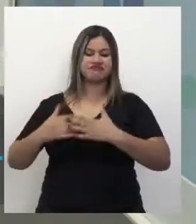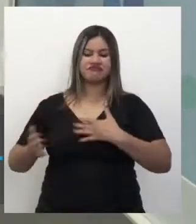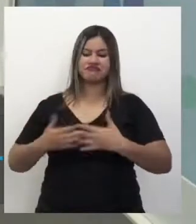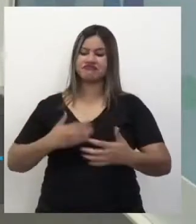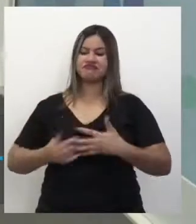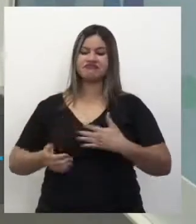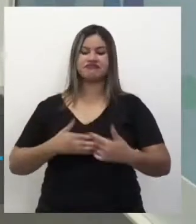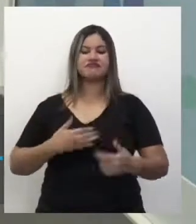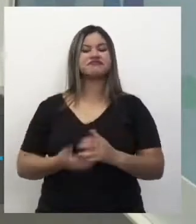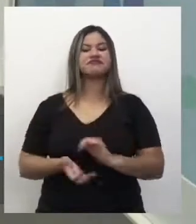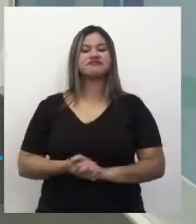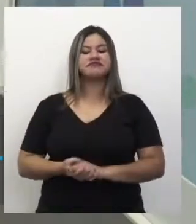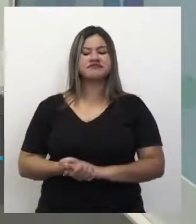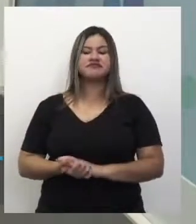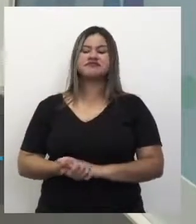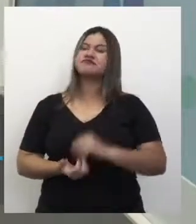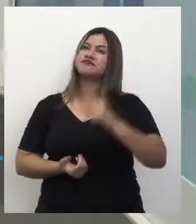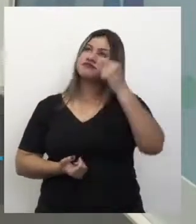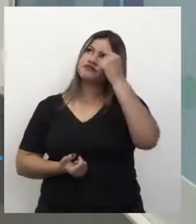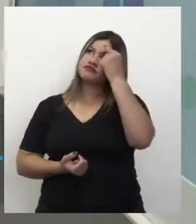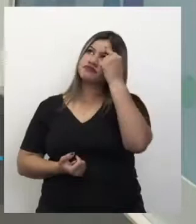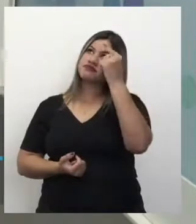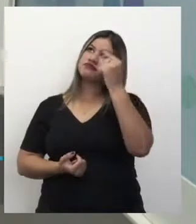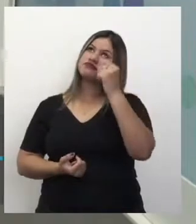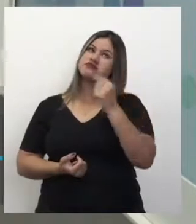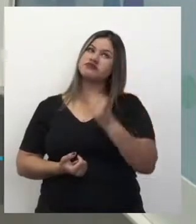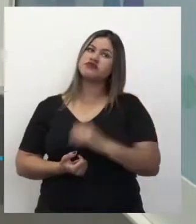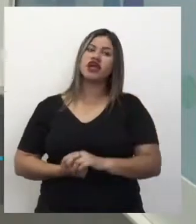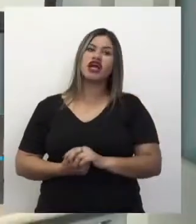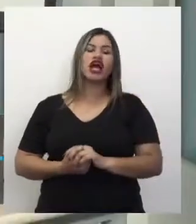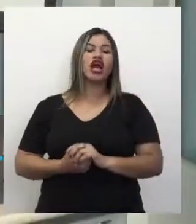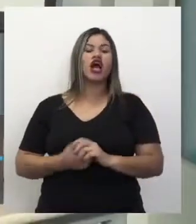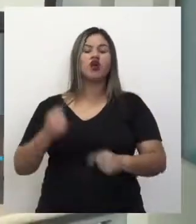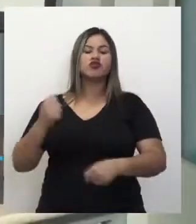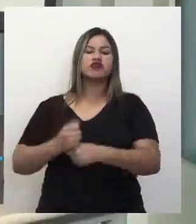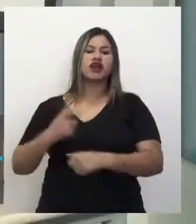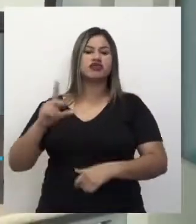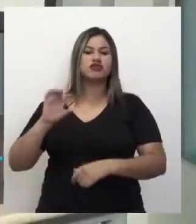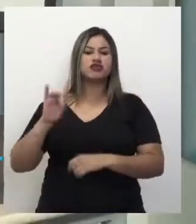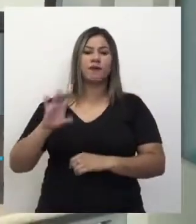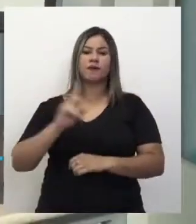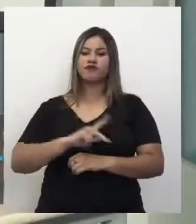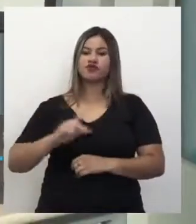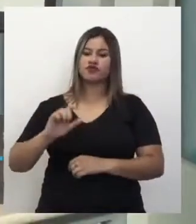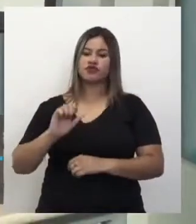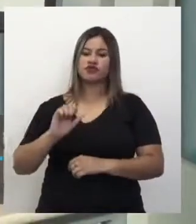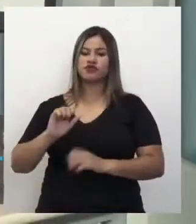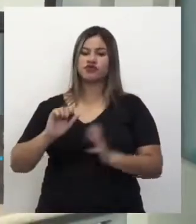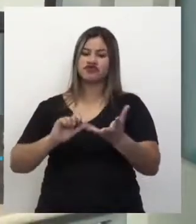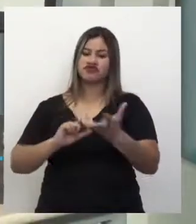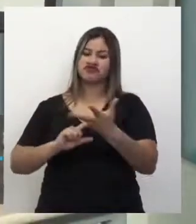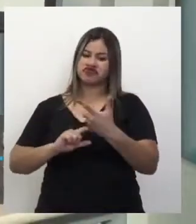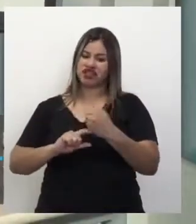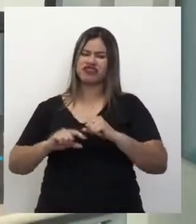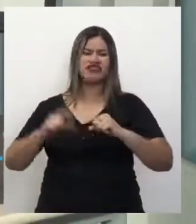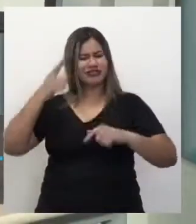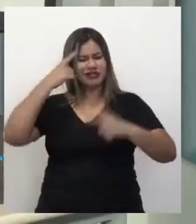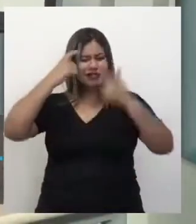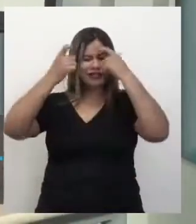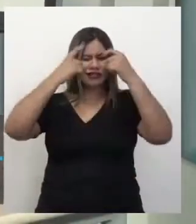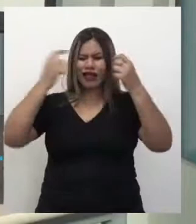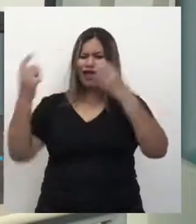de fazer, né? Pensa uma coisa, pensa num chat só com professor de arte, é só ideia boa. E ainda vai sair mais ideia boa aí, viu, Pro? Olha aí.